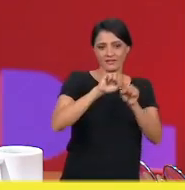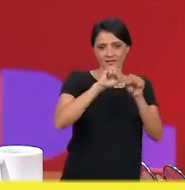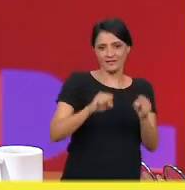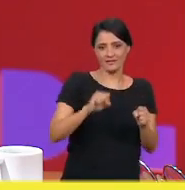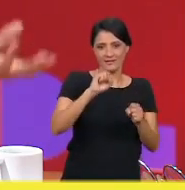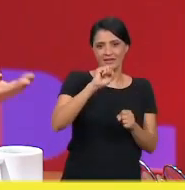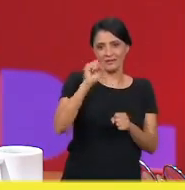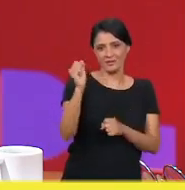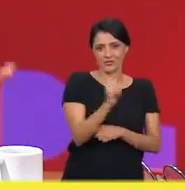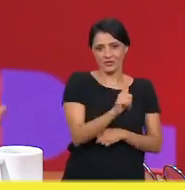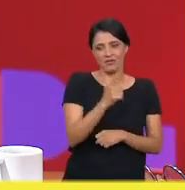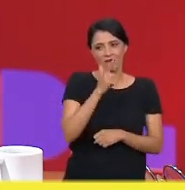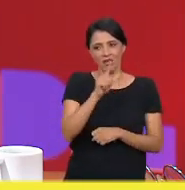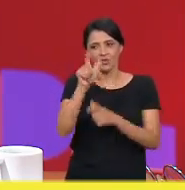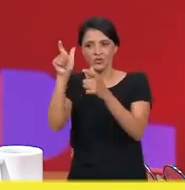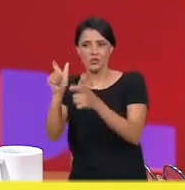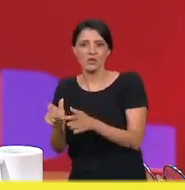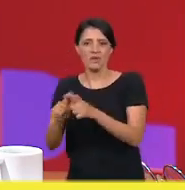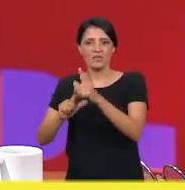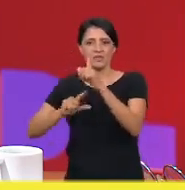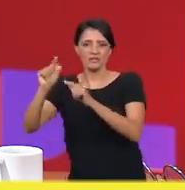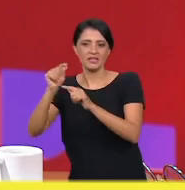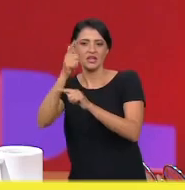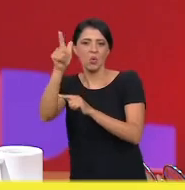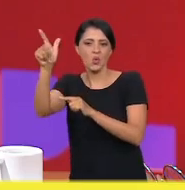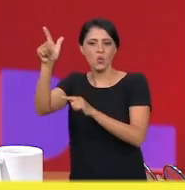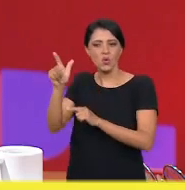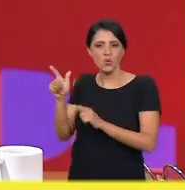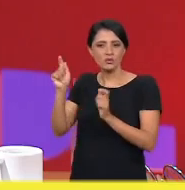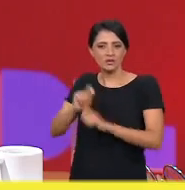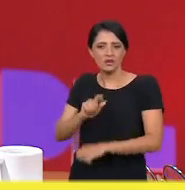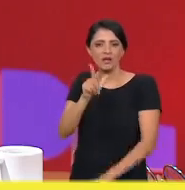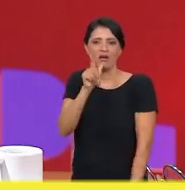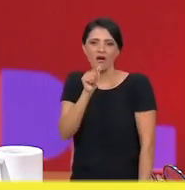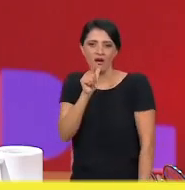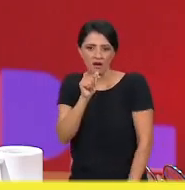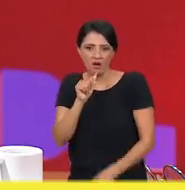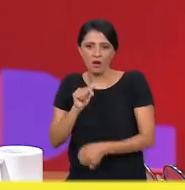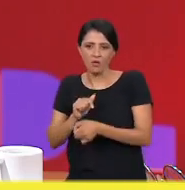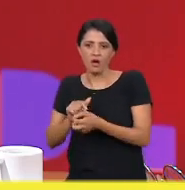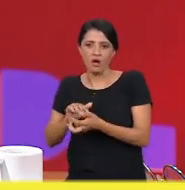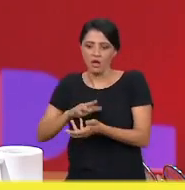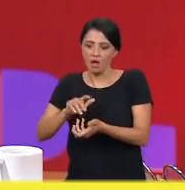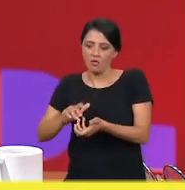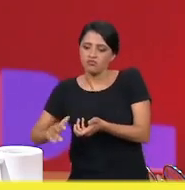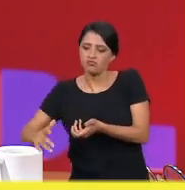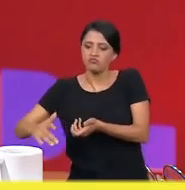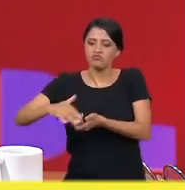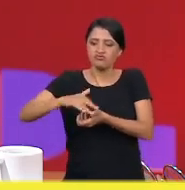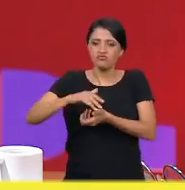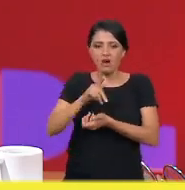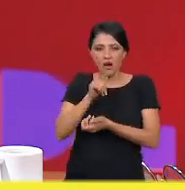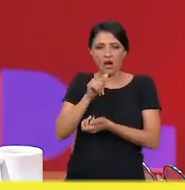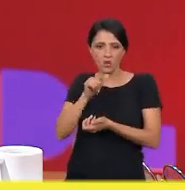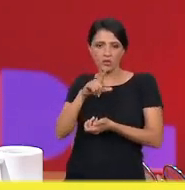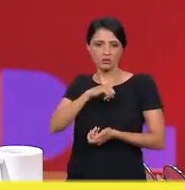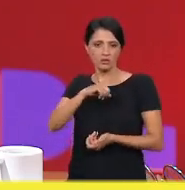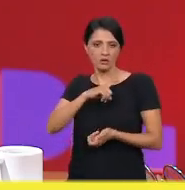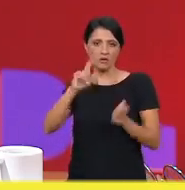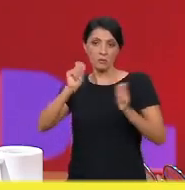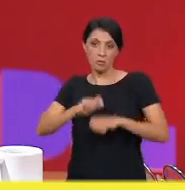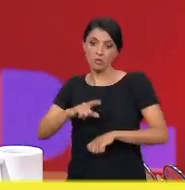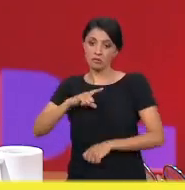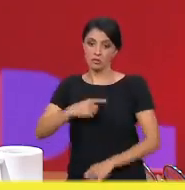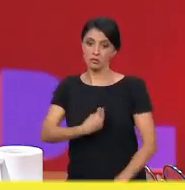nas zonas habitáveis de suas estrelas, ou seja, que possuem água líquida na superfície, que podem possivelmente abrigar